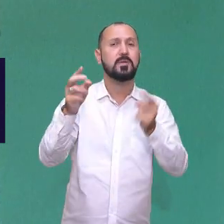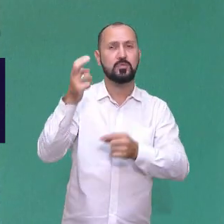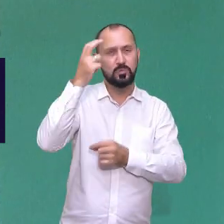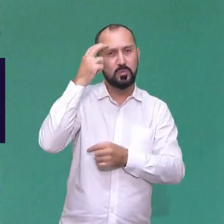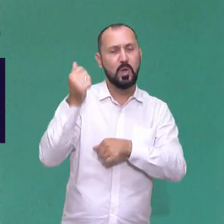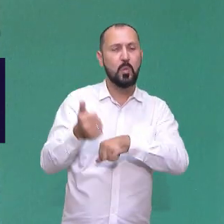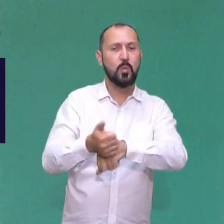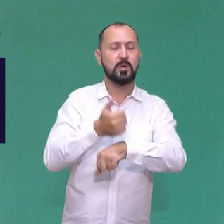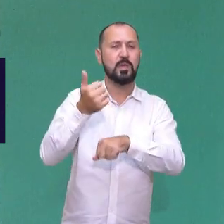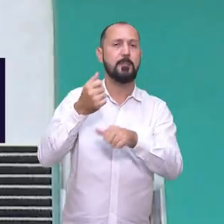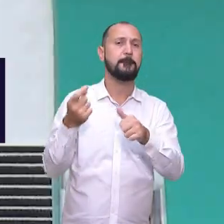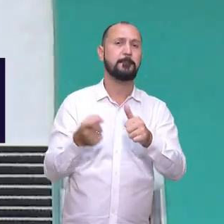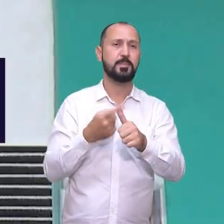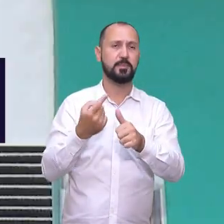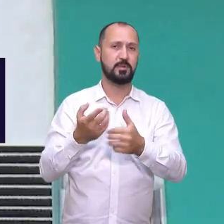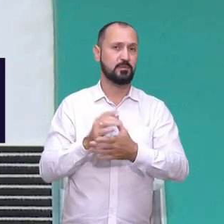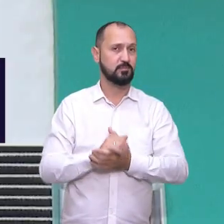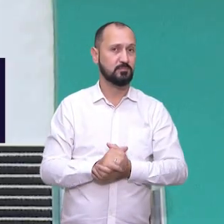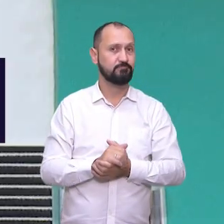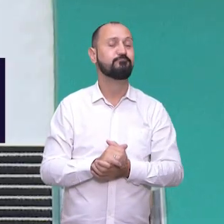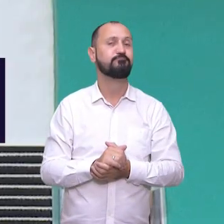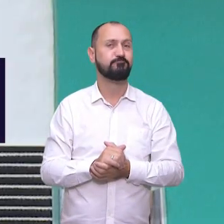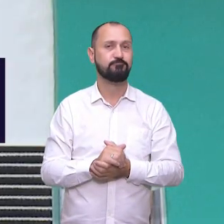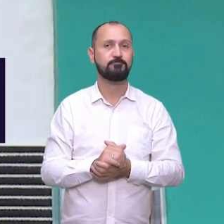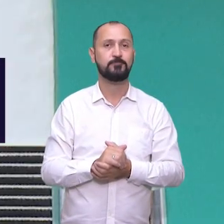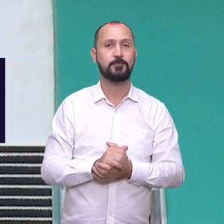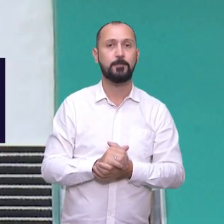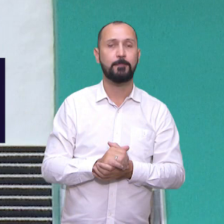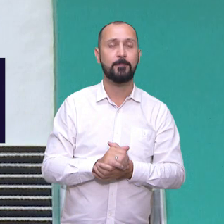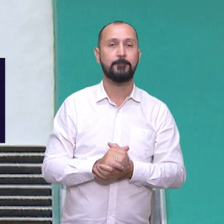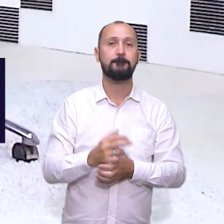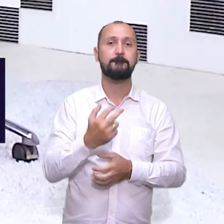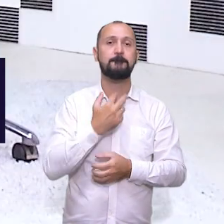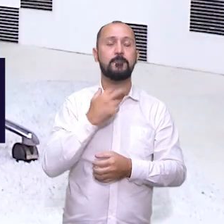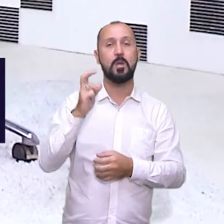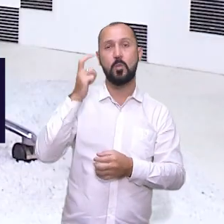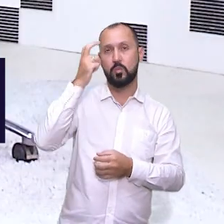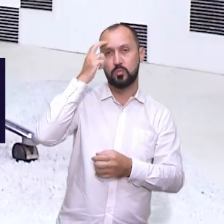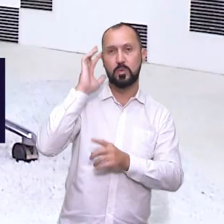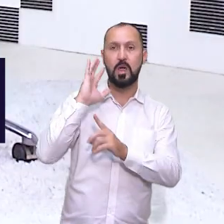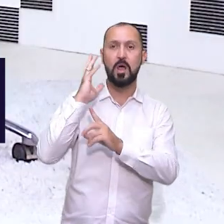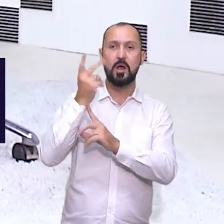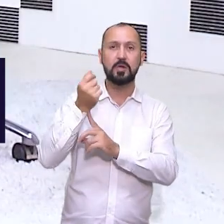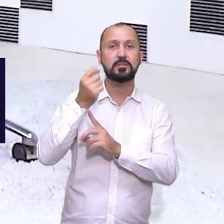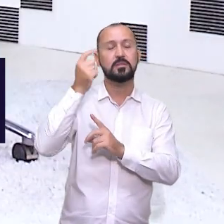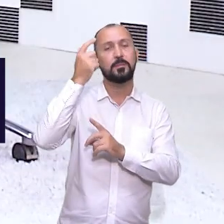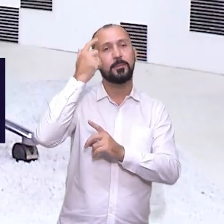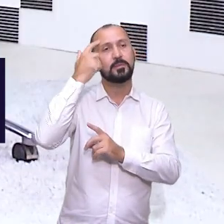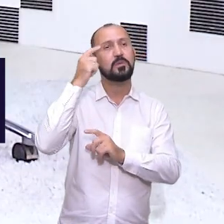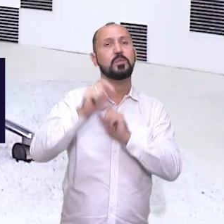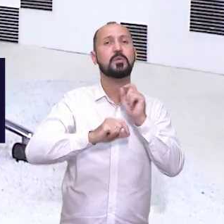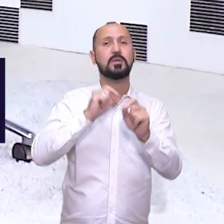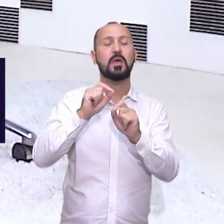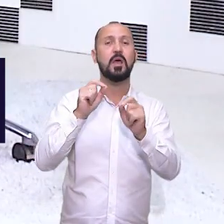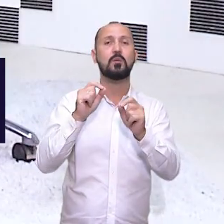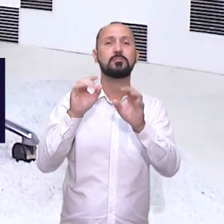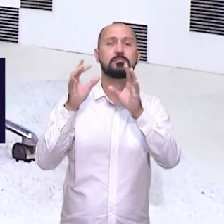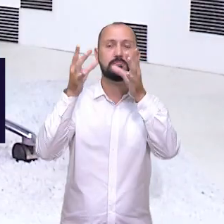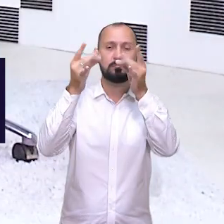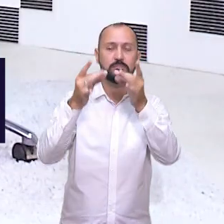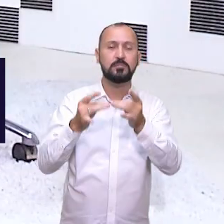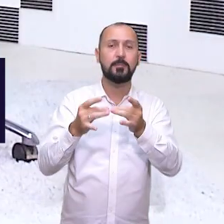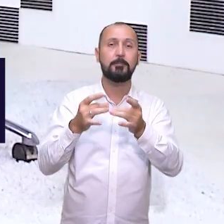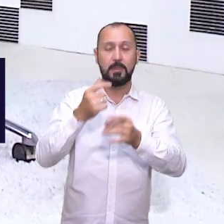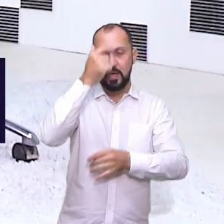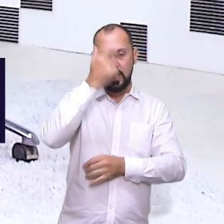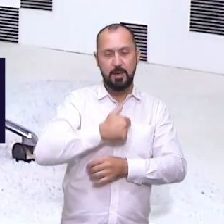para a produção de cultura. Mas produção de cultura de qualidade, em primeiro lugar, né? A gente não pode... a cultura e a arte,